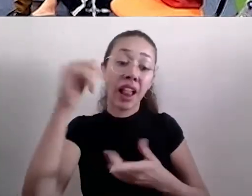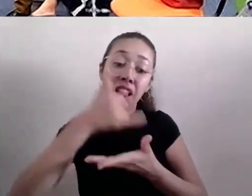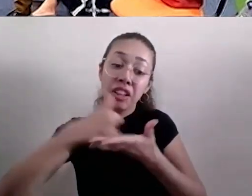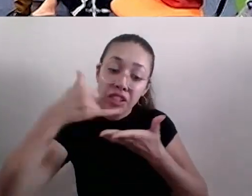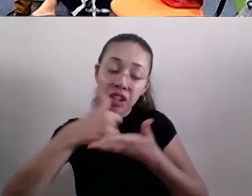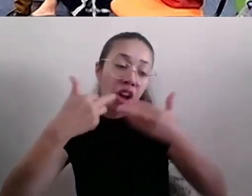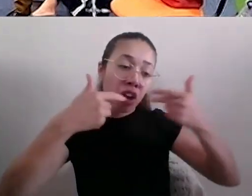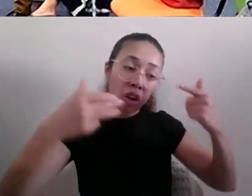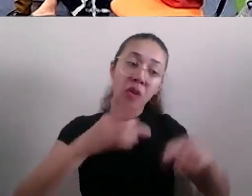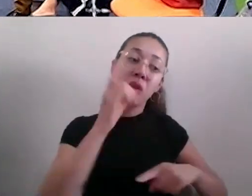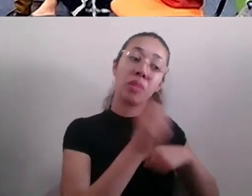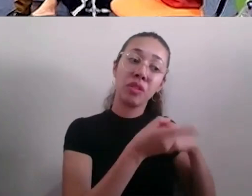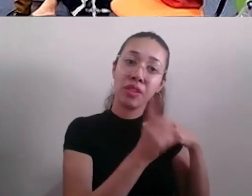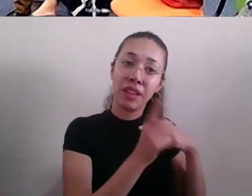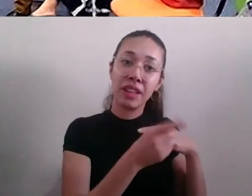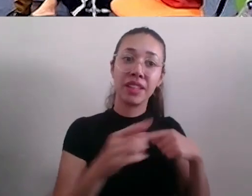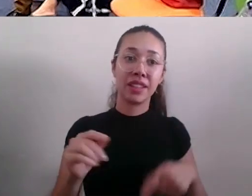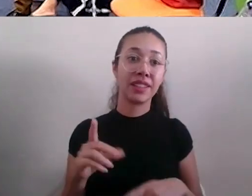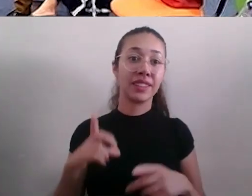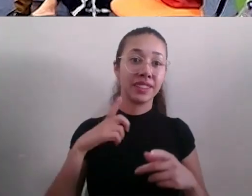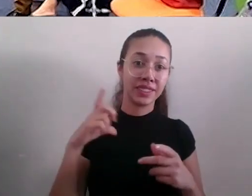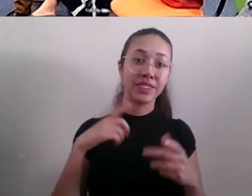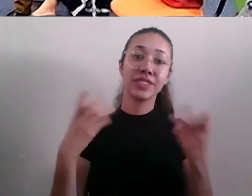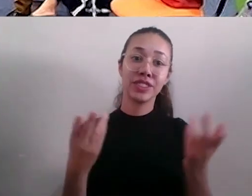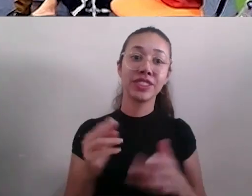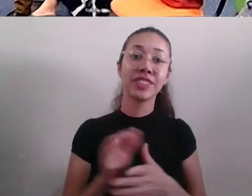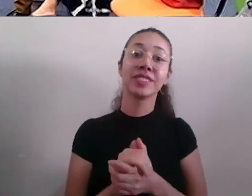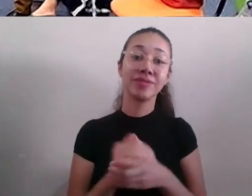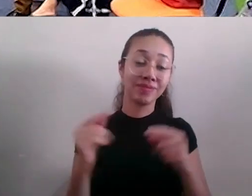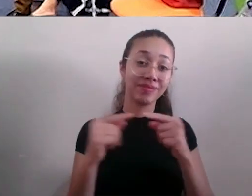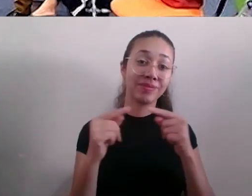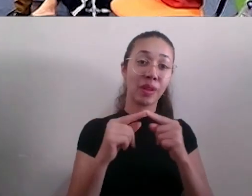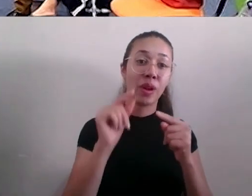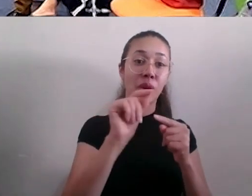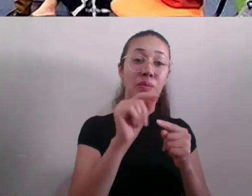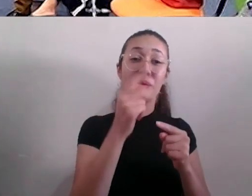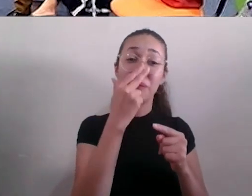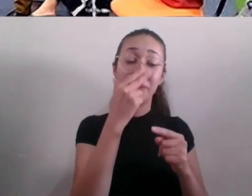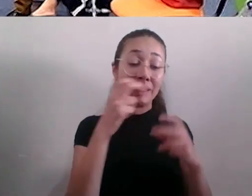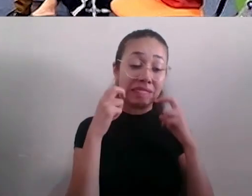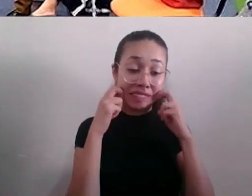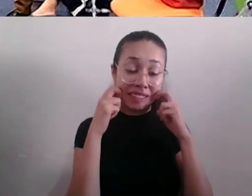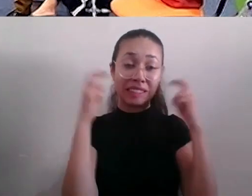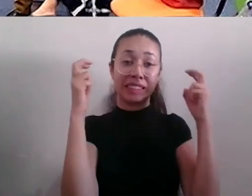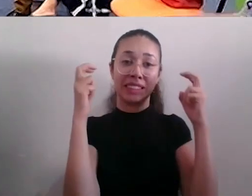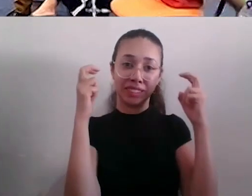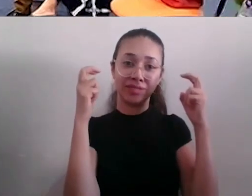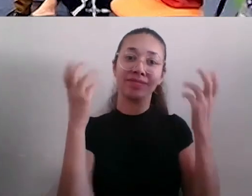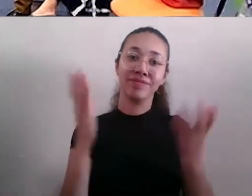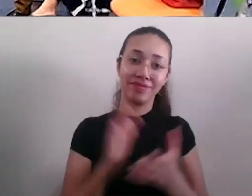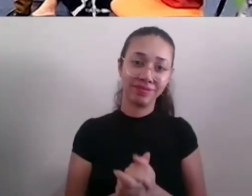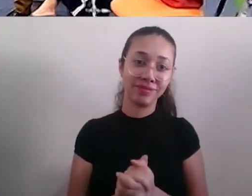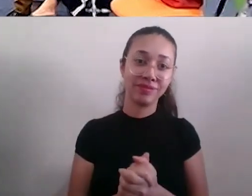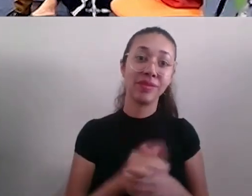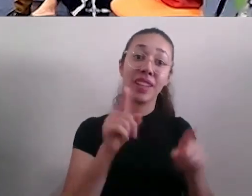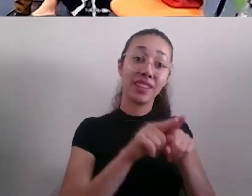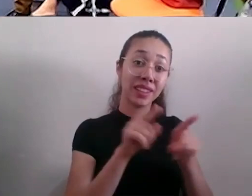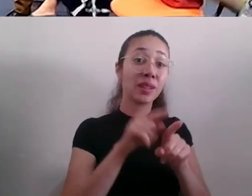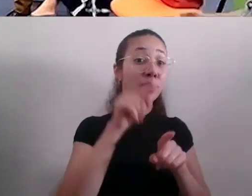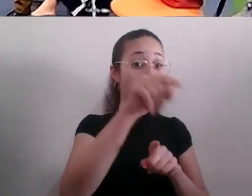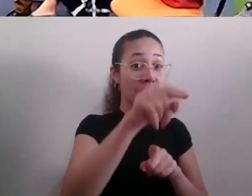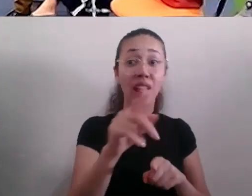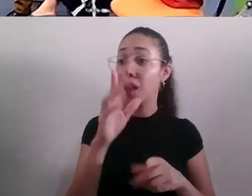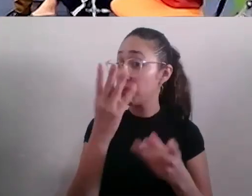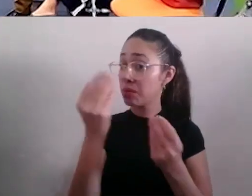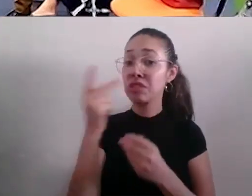o quê. Usou isso como uma forma de constrangimento, né? E ela é outra que foi considerada culpada da própria